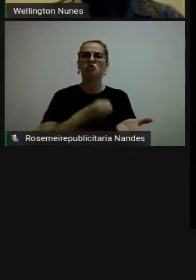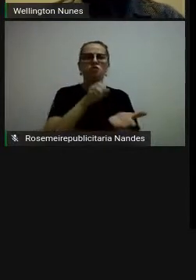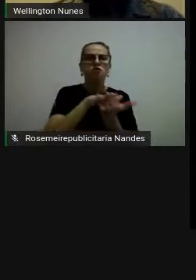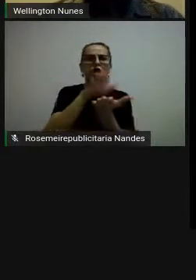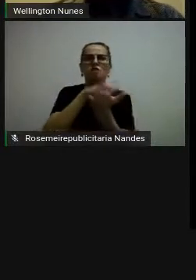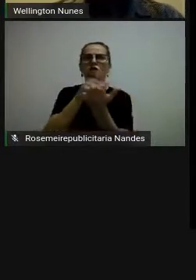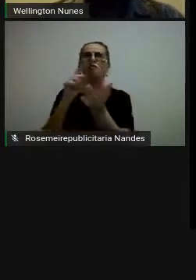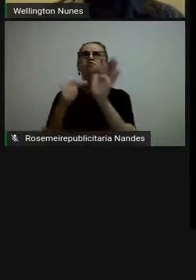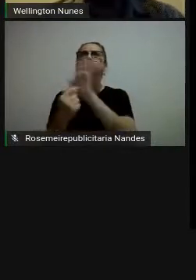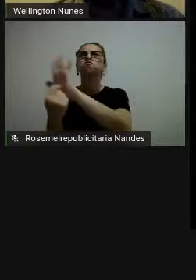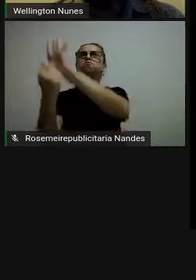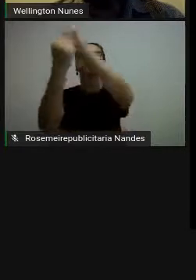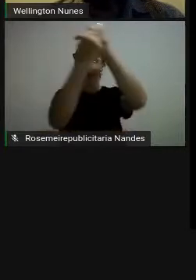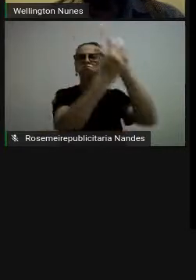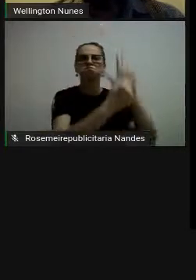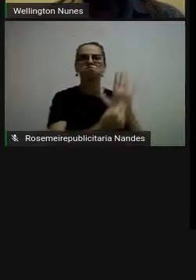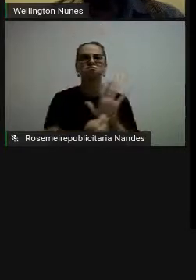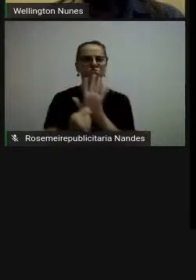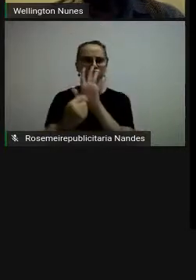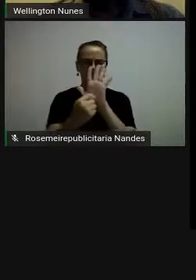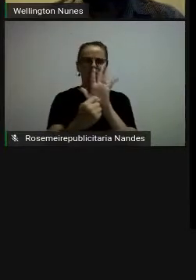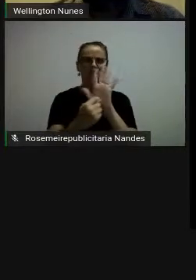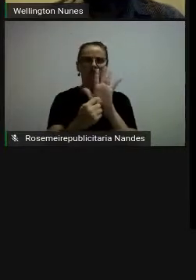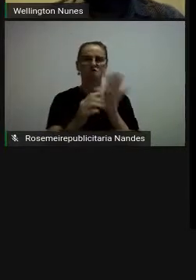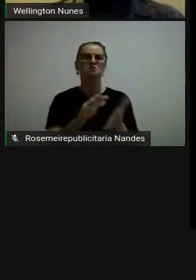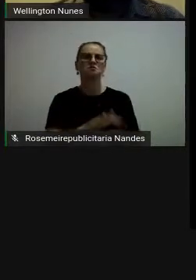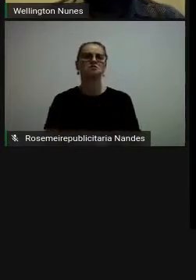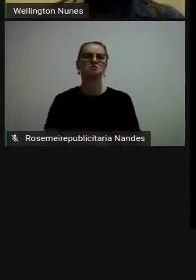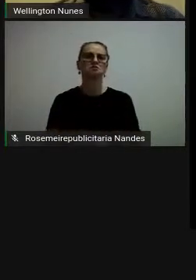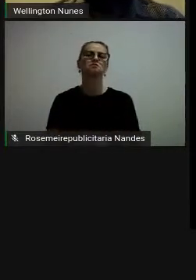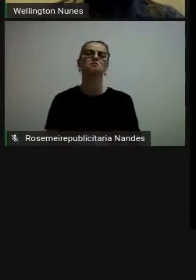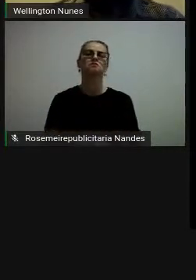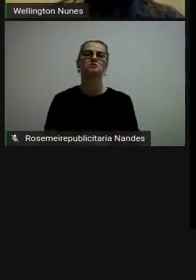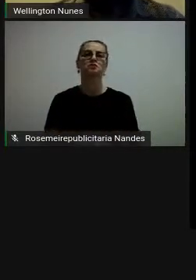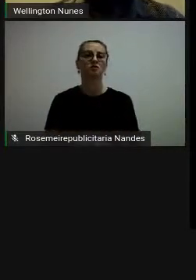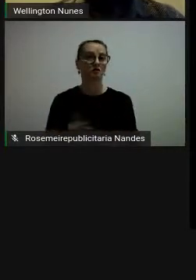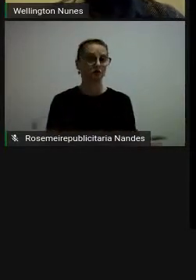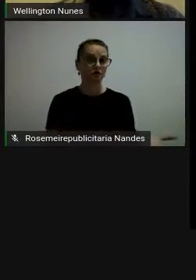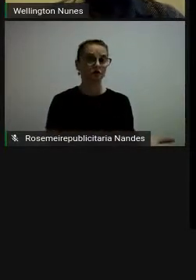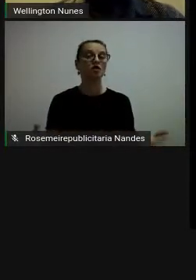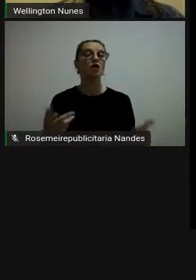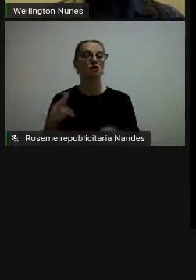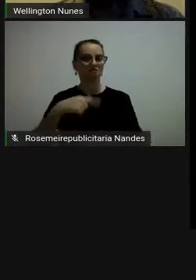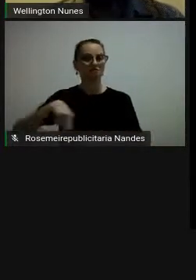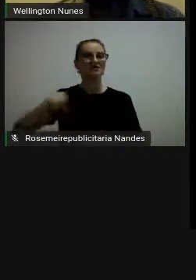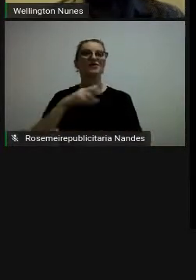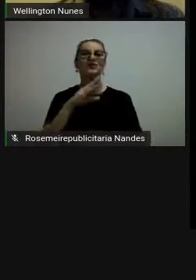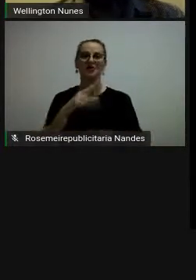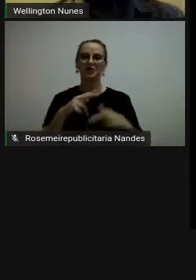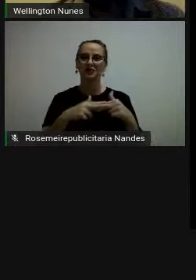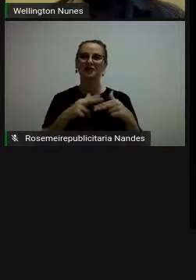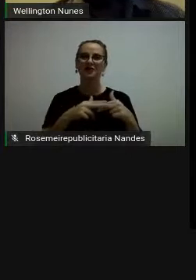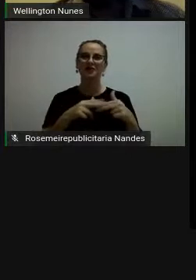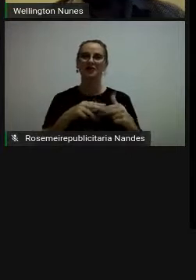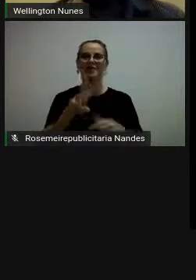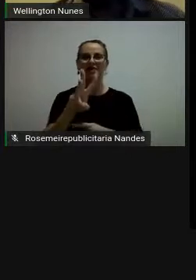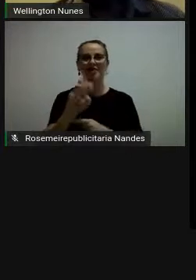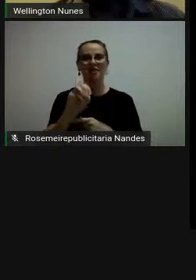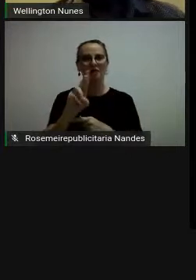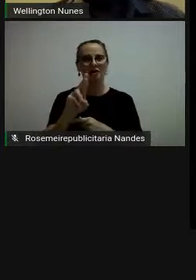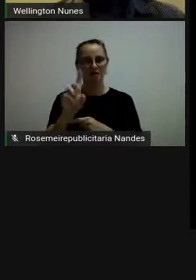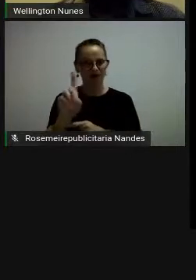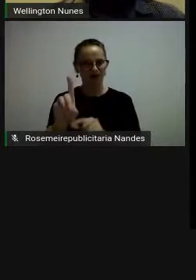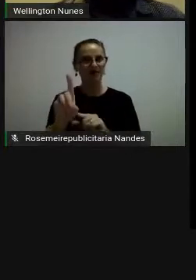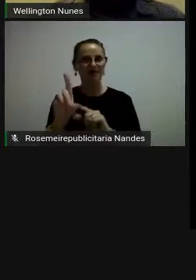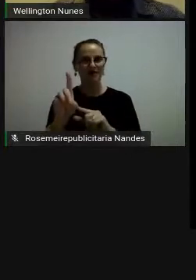Earth. Acredito que hoje quase todos devem conhecer essa ferramenta. É uma ferramenta que possibilita, com acesso